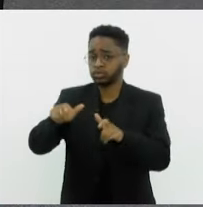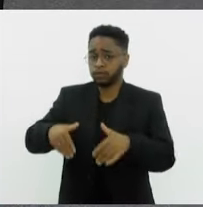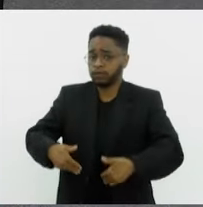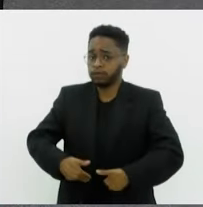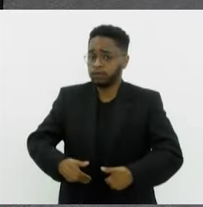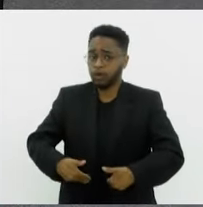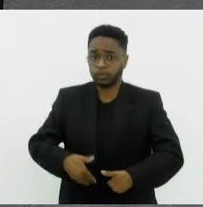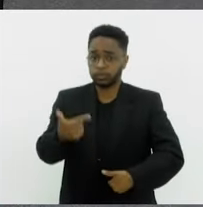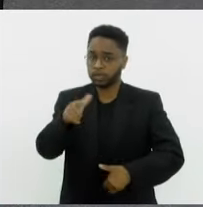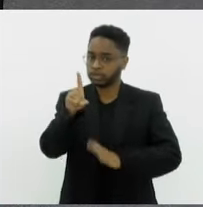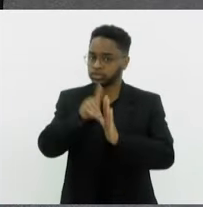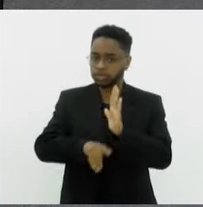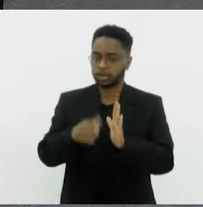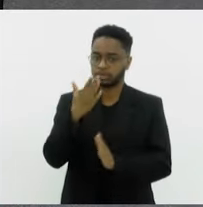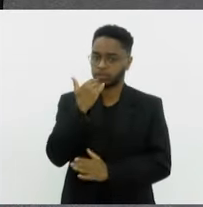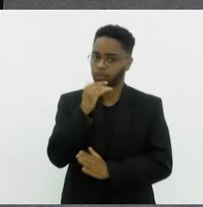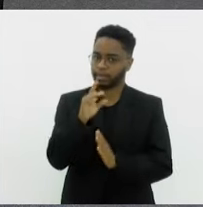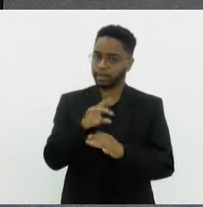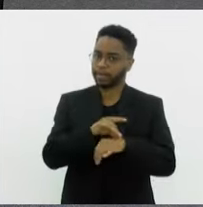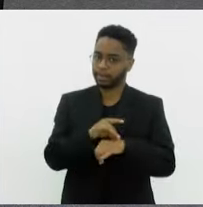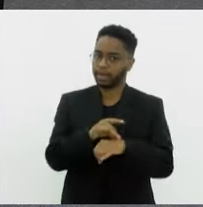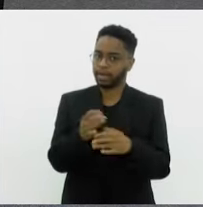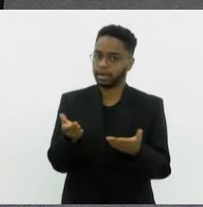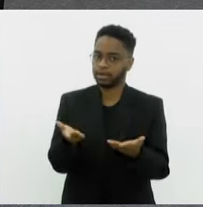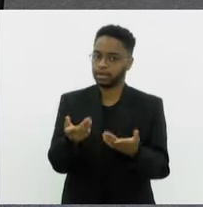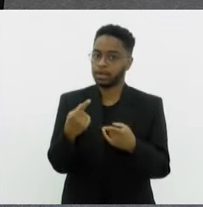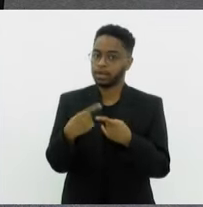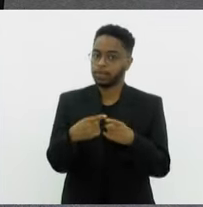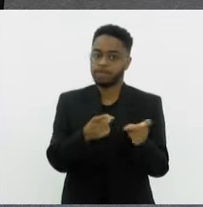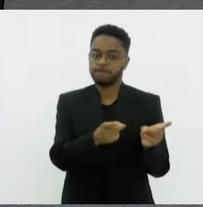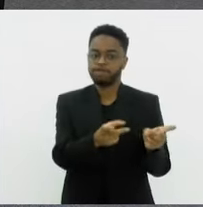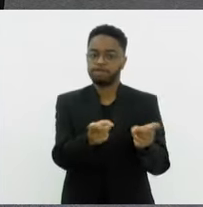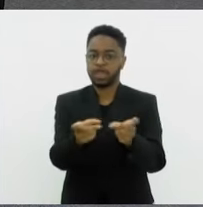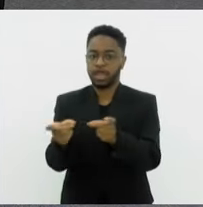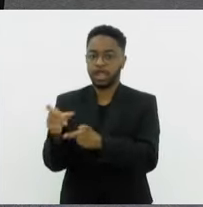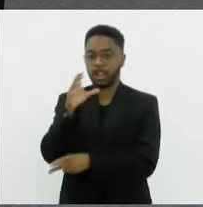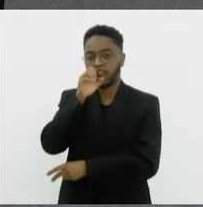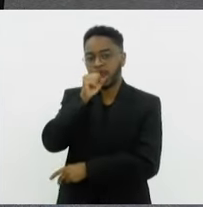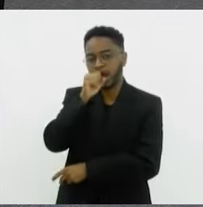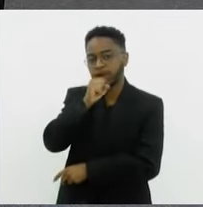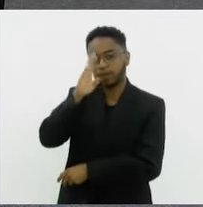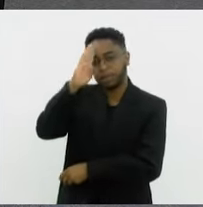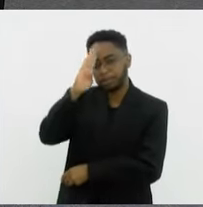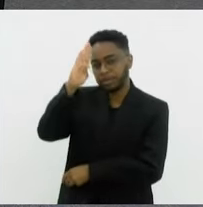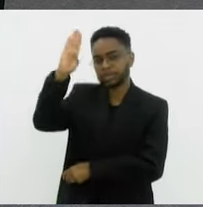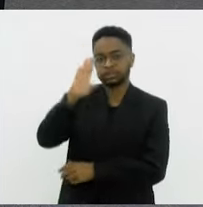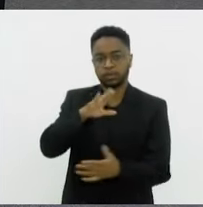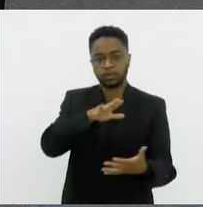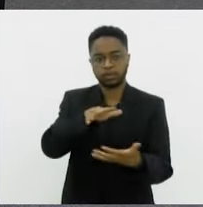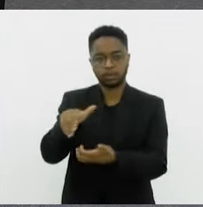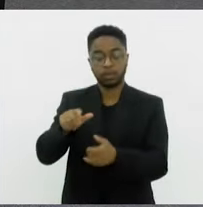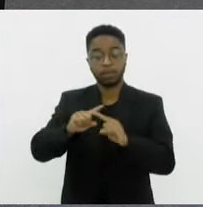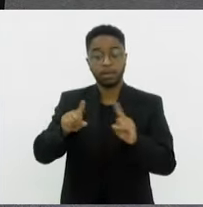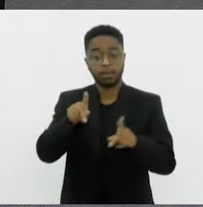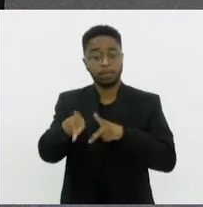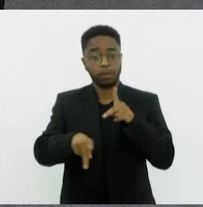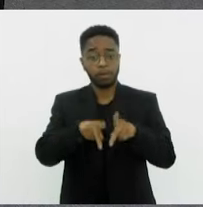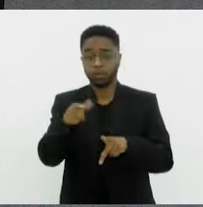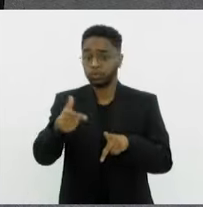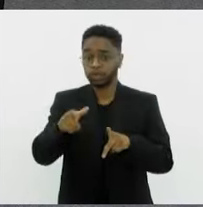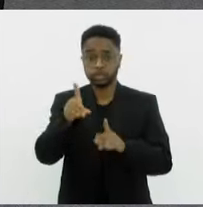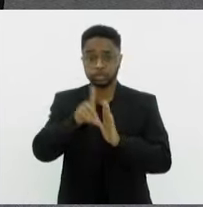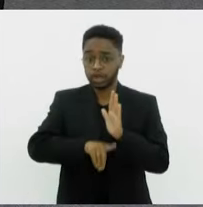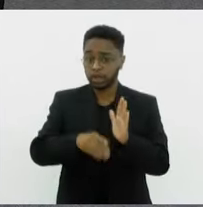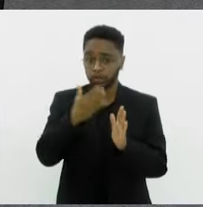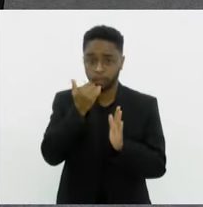verdade, né? É, exporta as laranjas principais do mundo, mas o nosso povo não tem direito a